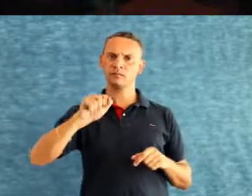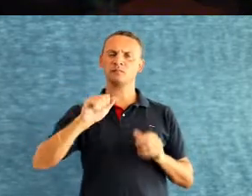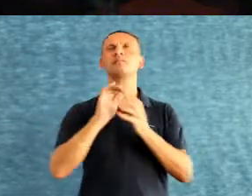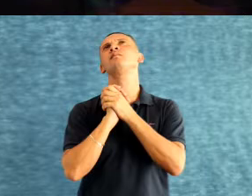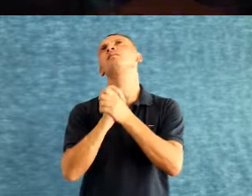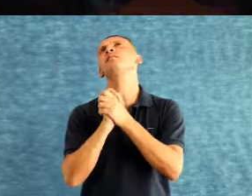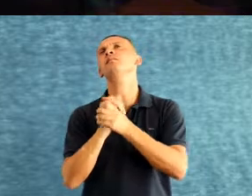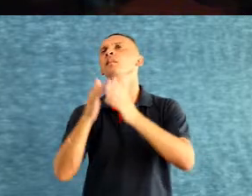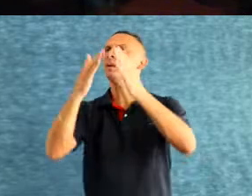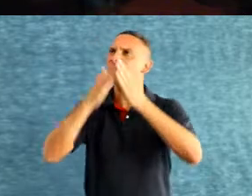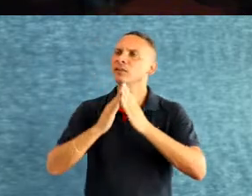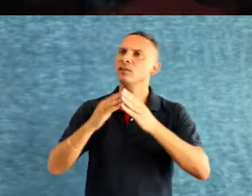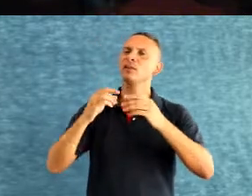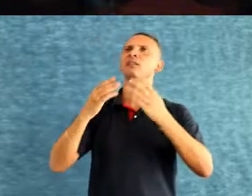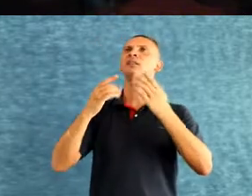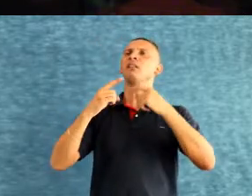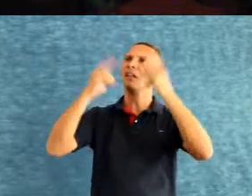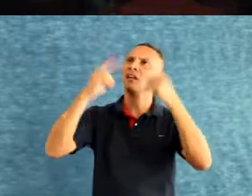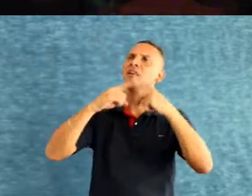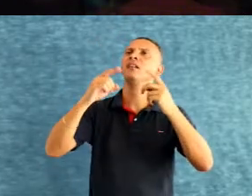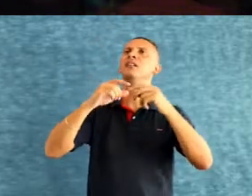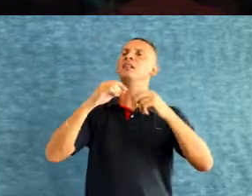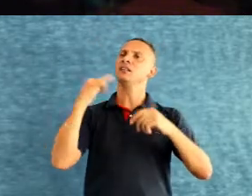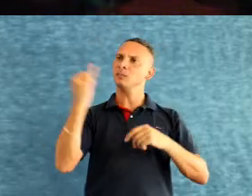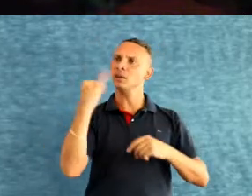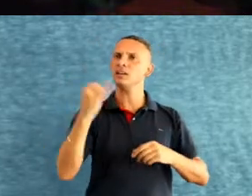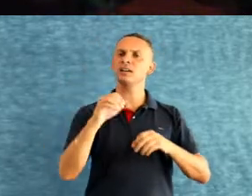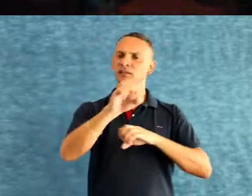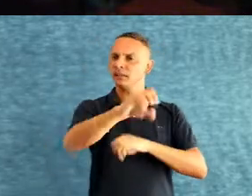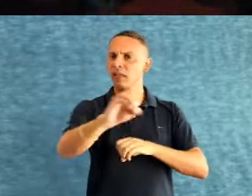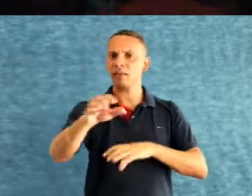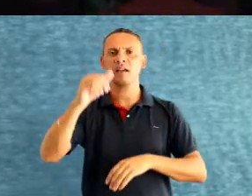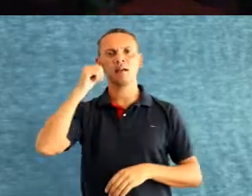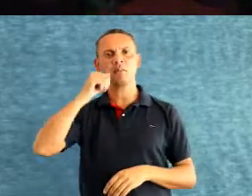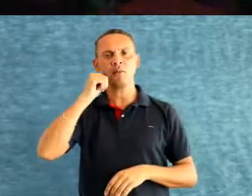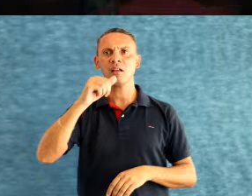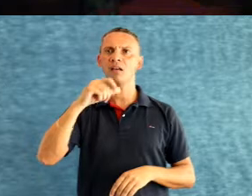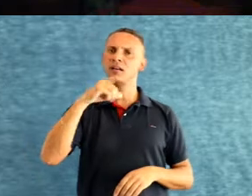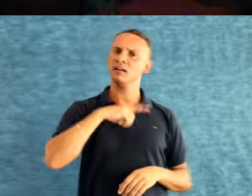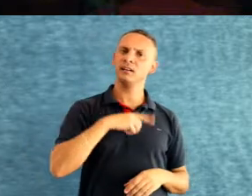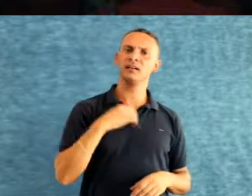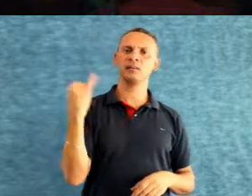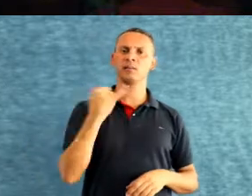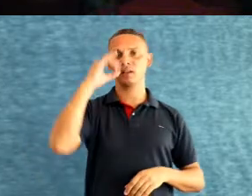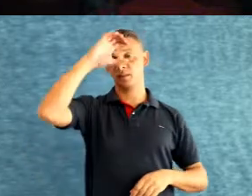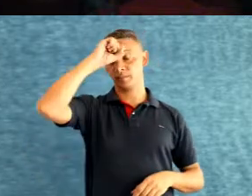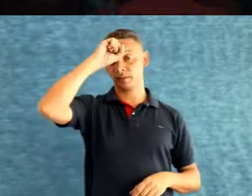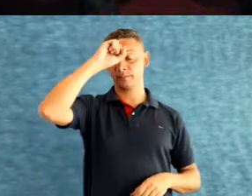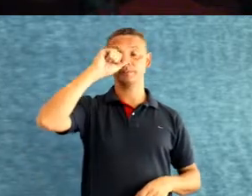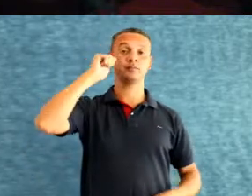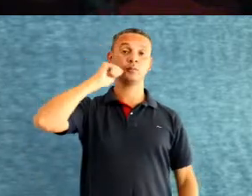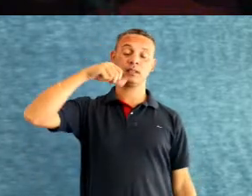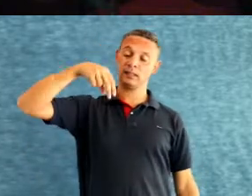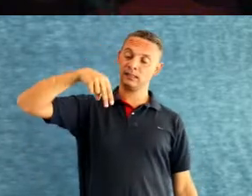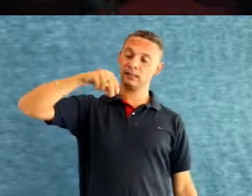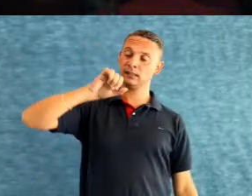só ocorrerá mais tarde, em 1864, no primeiro volume de 3 anos na Itália. Nísia Floresta já residia